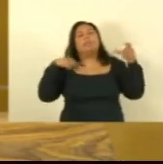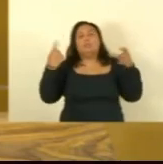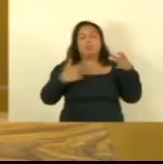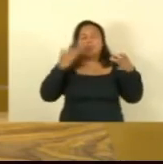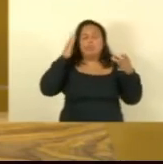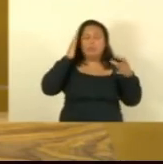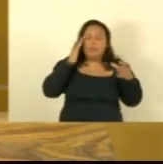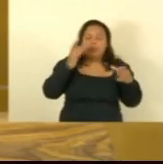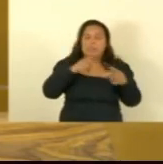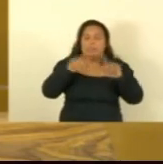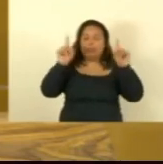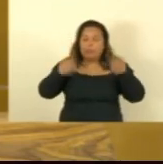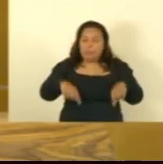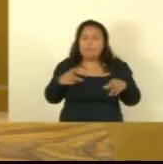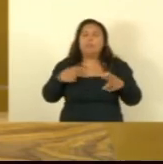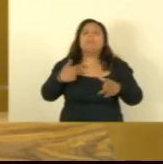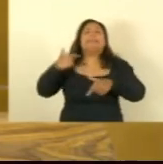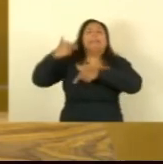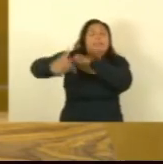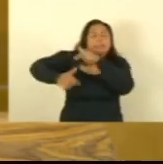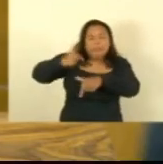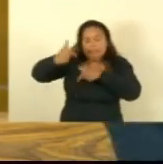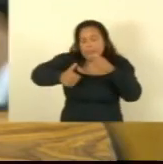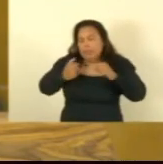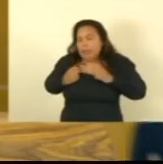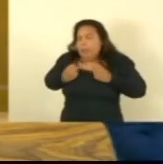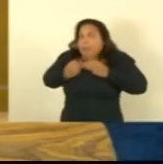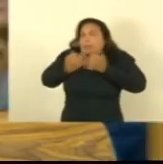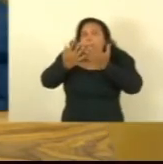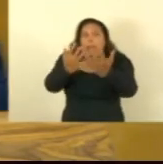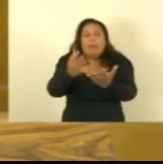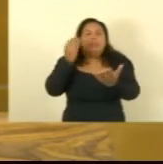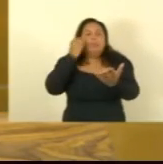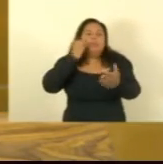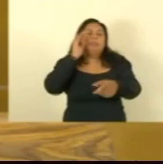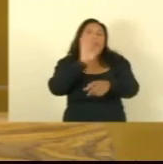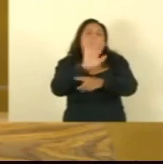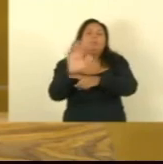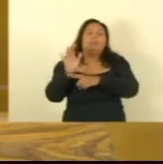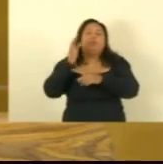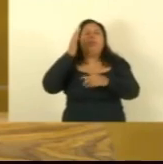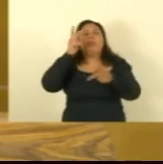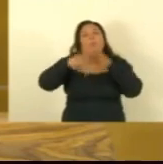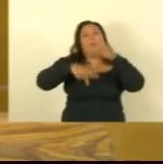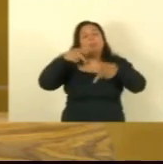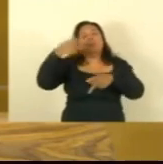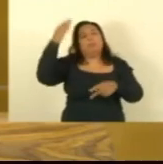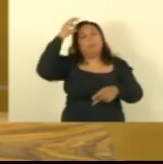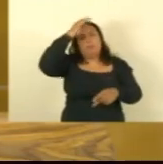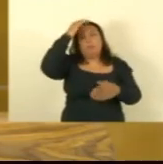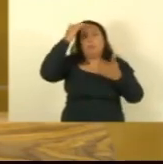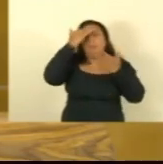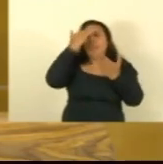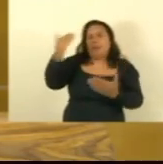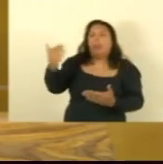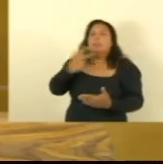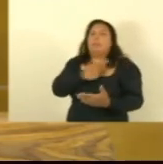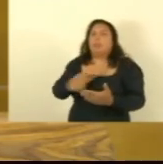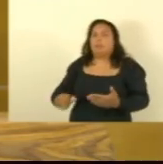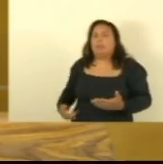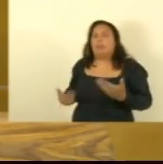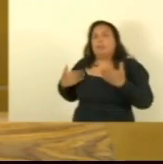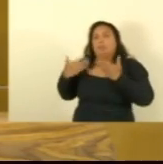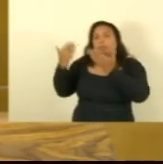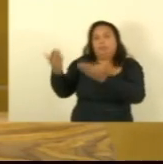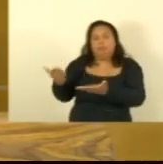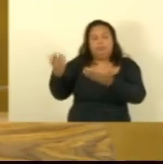servidores realmente têm dado o seu sangue pela população do Estado do Espírito Santo. Muito obrigado, presidente. Retorno a palavra, Vossa